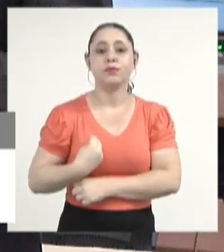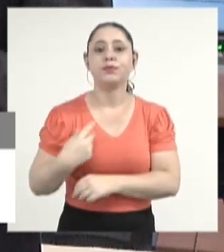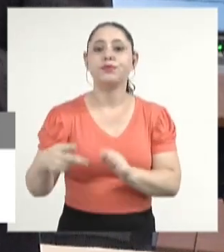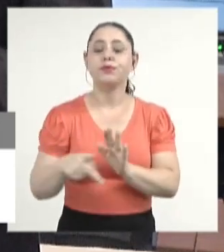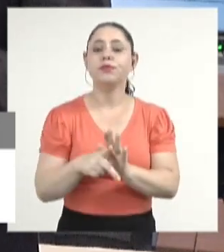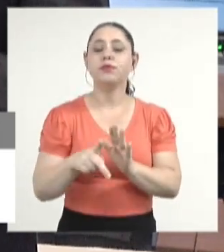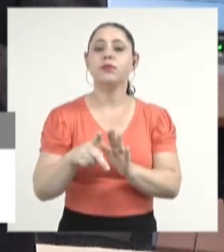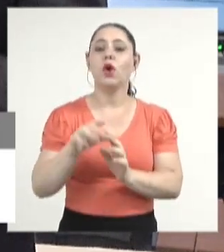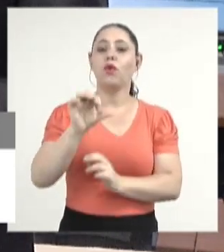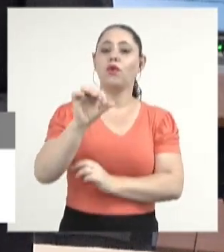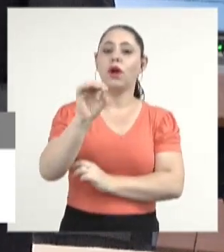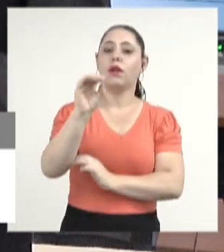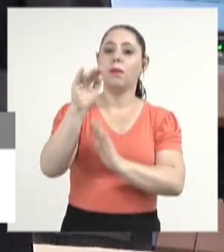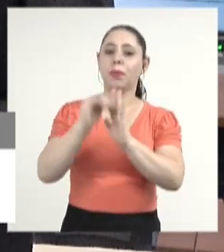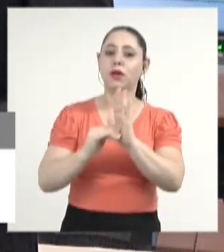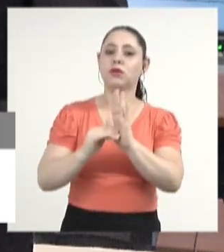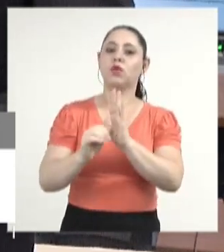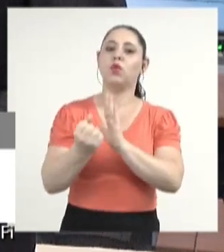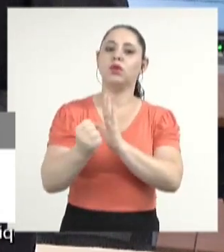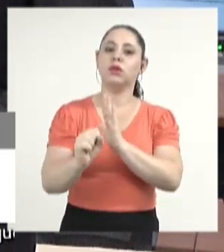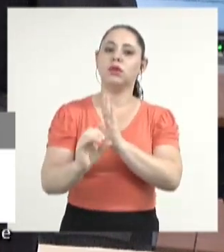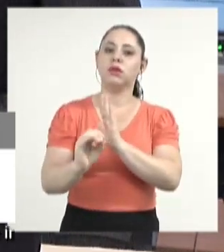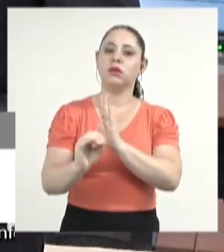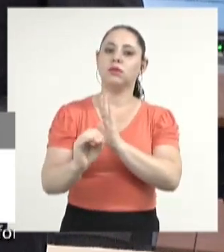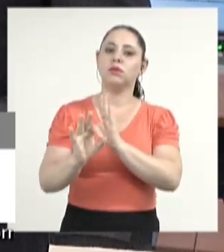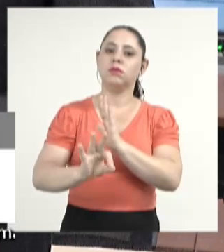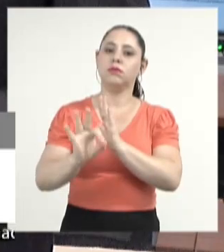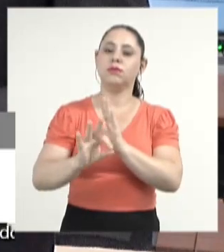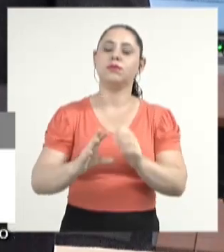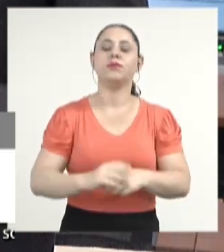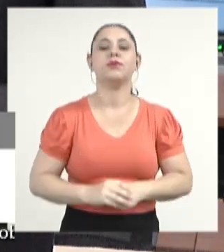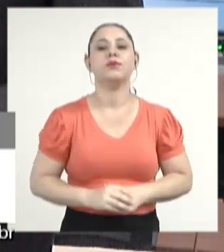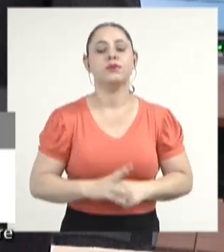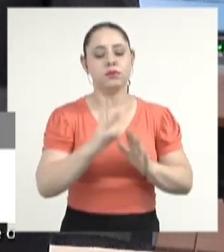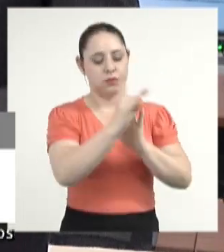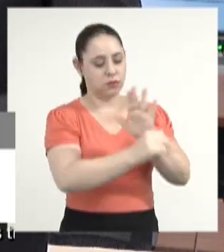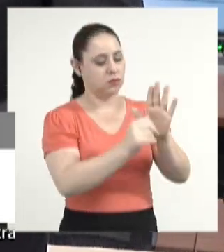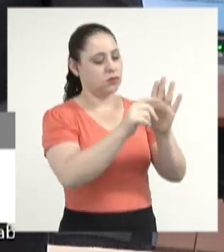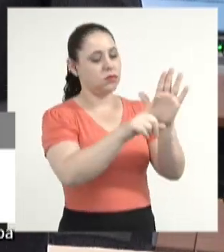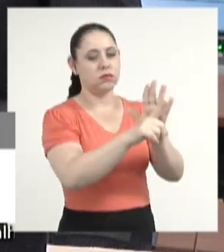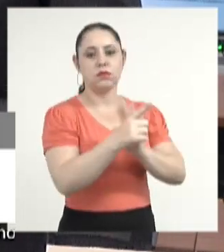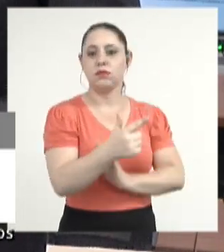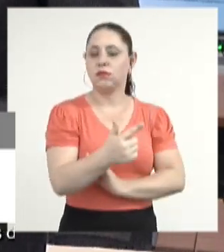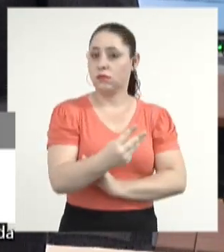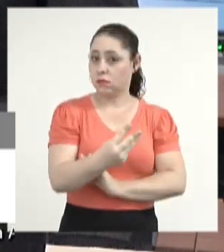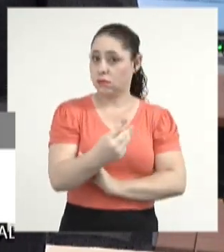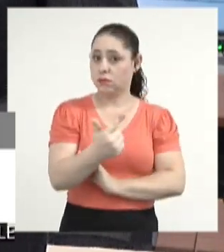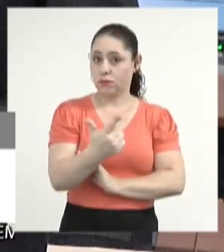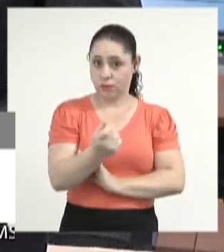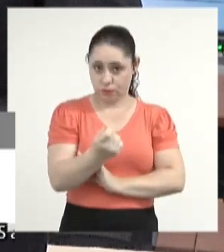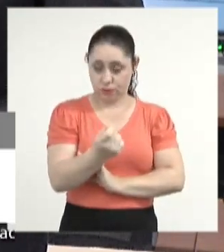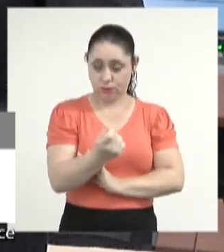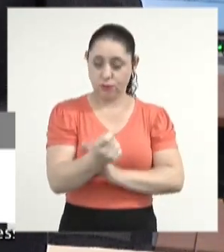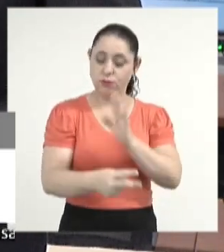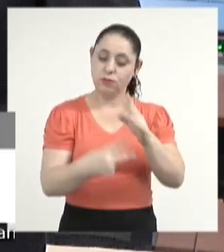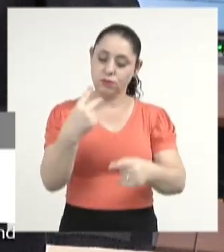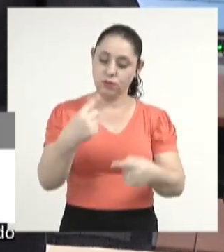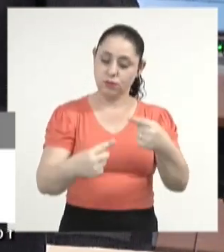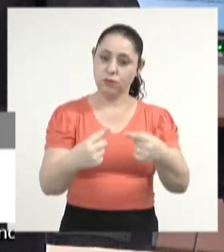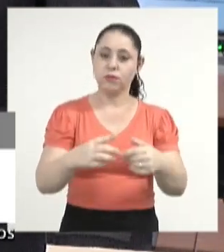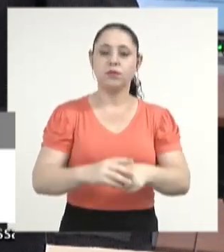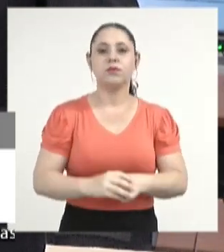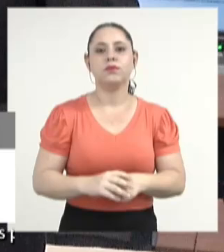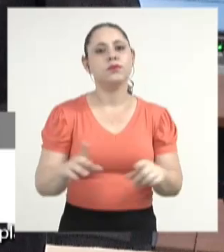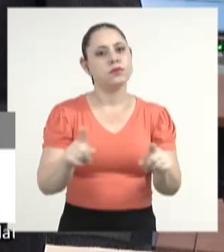participação será alterada de 90% para 80%. O projeto de lei de número 320 do Poder Executivo em segunda